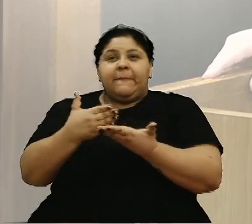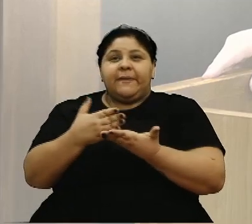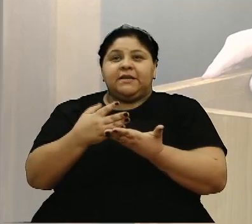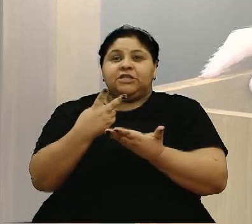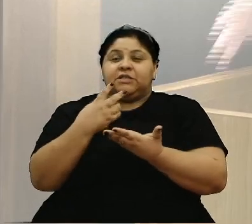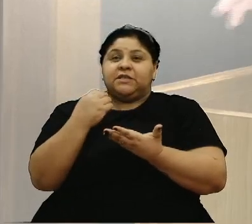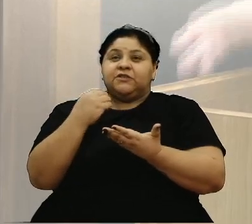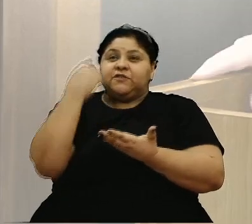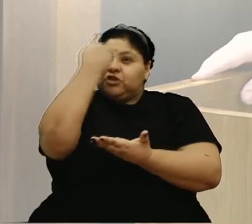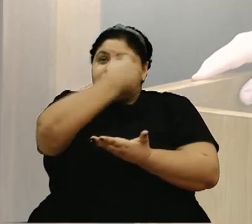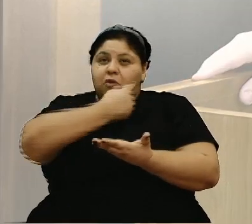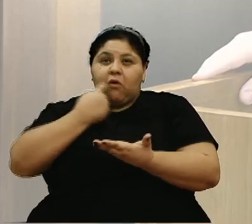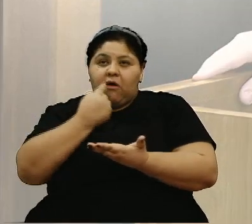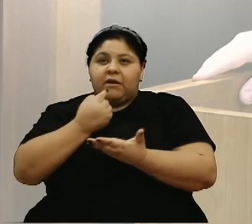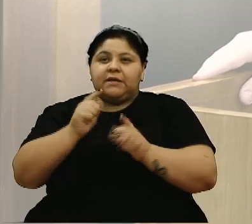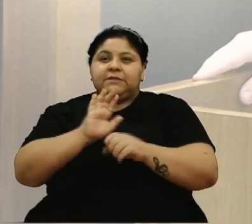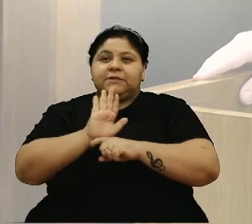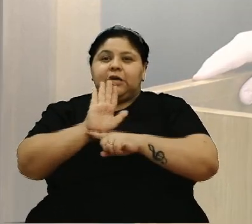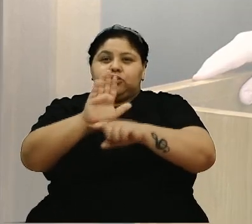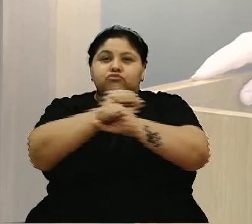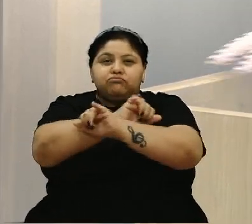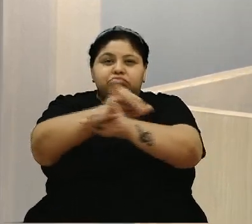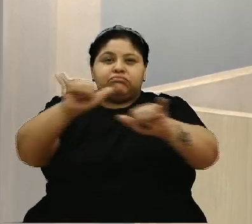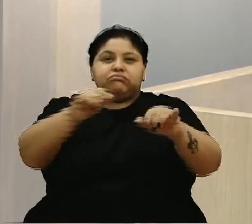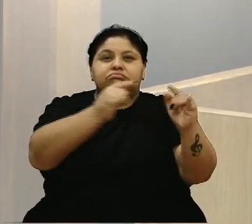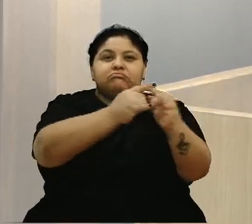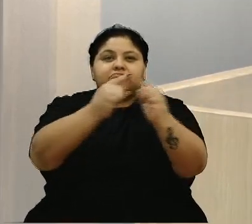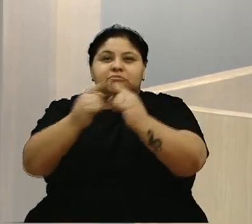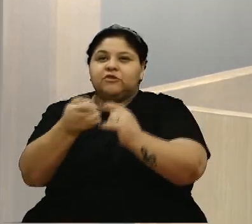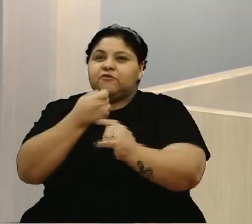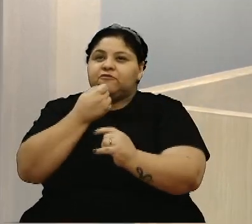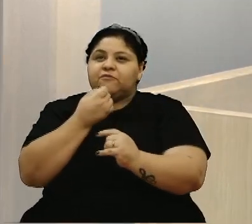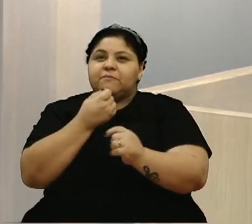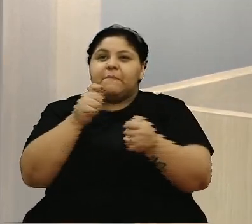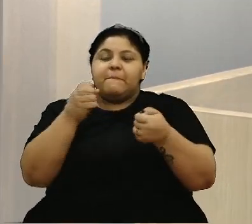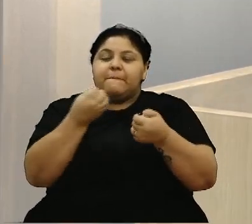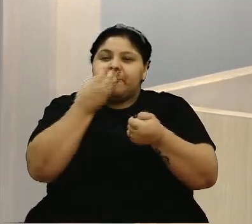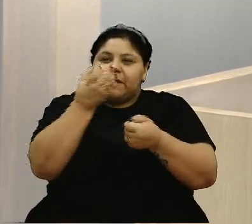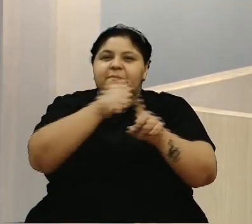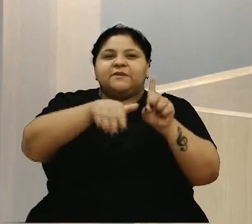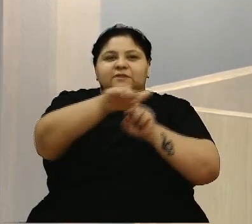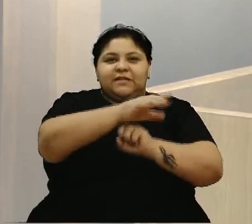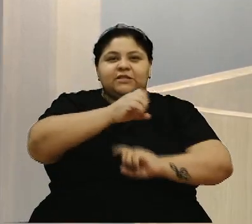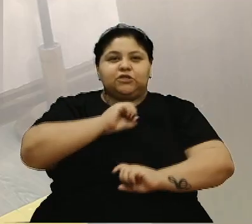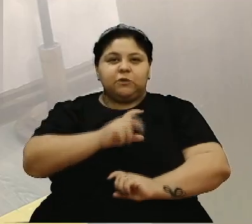ajudar a divulgar e ajudar essa entidade que faz tão bem à nossa sociedade. Era isso, presidente. Muito obrigado.